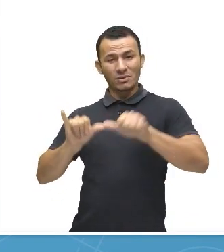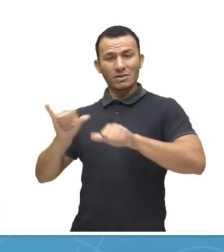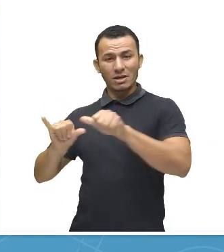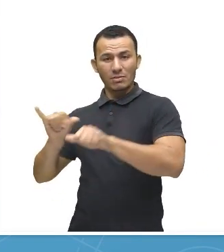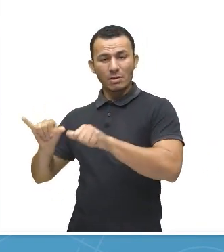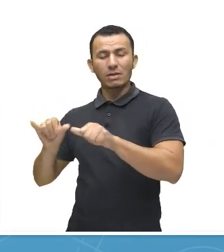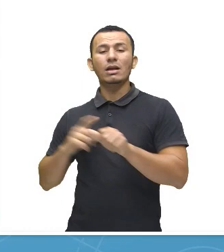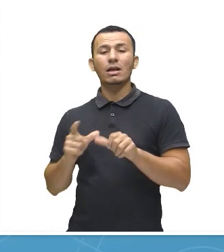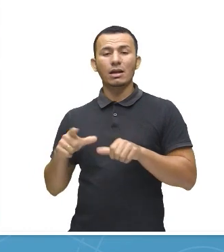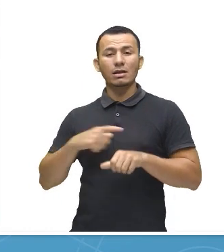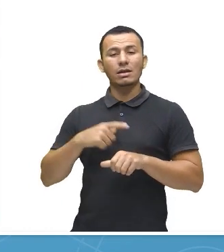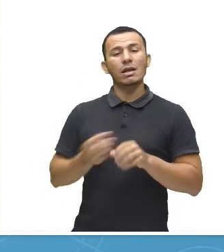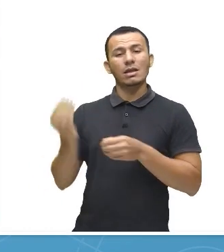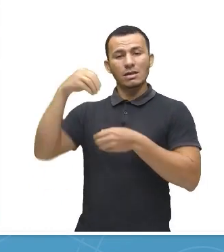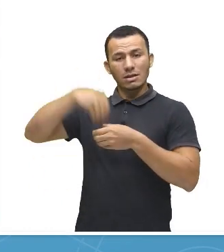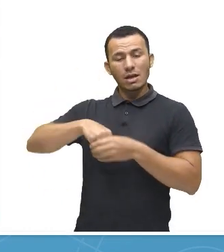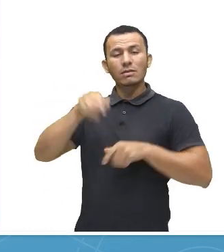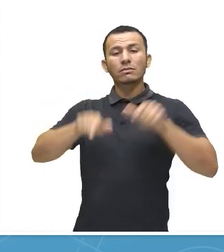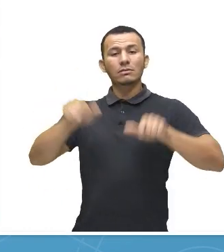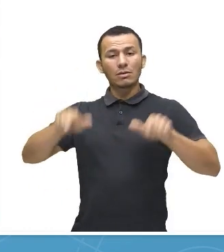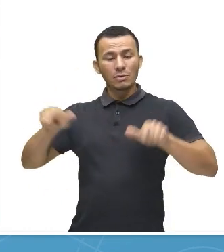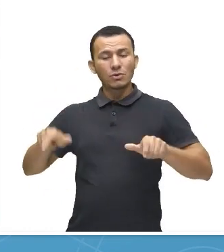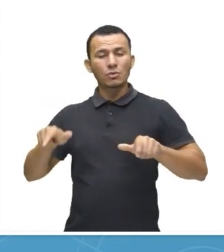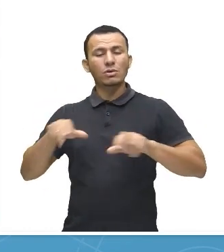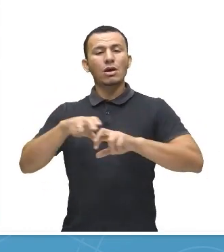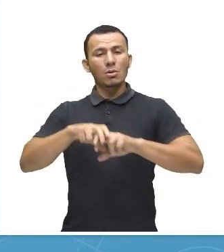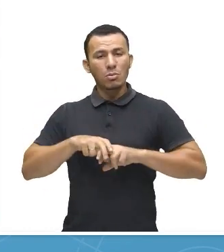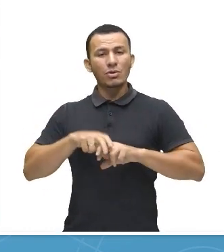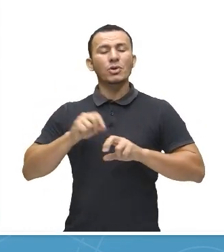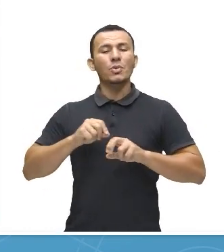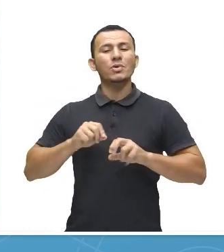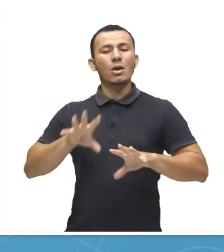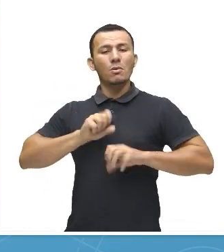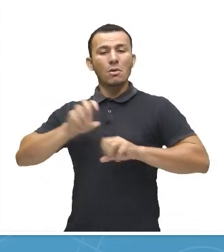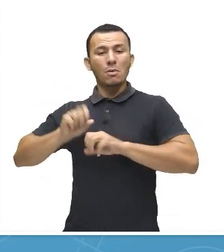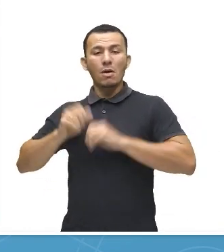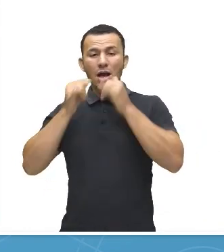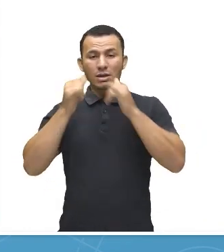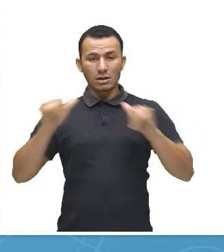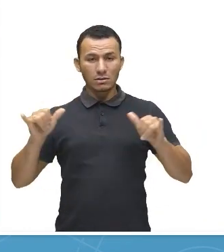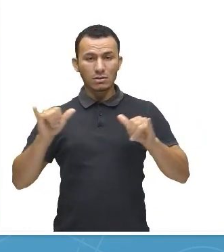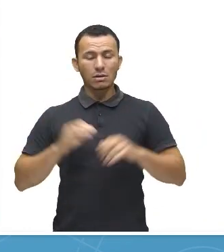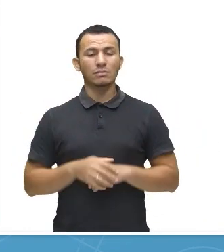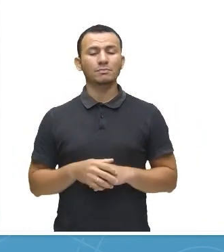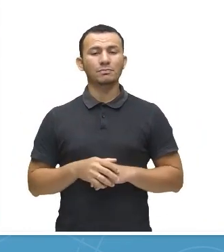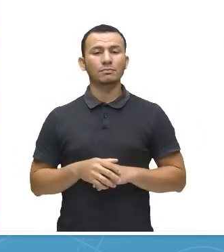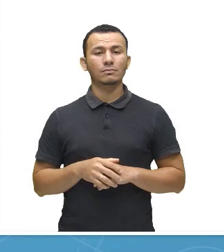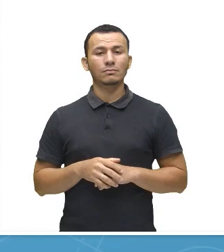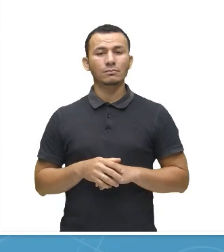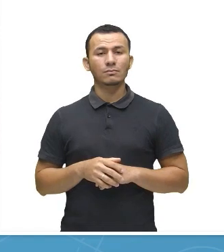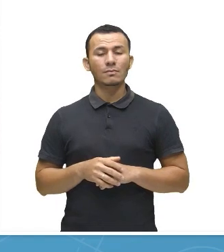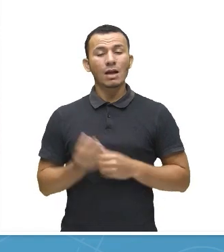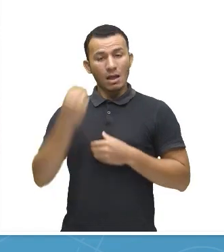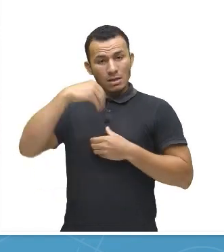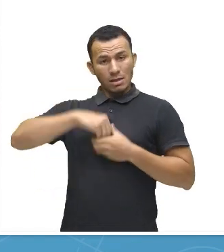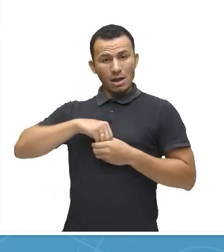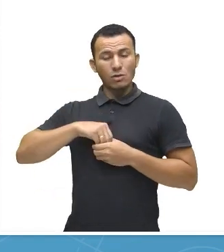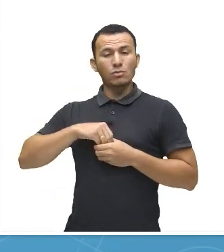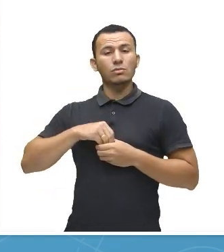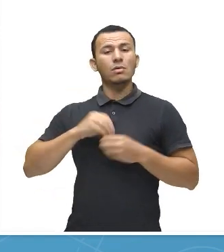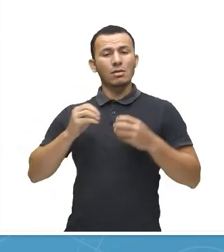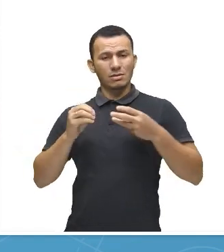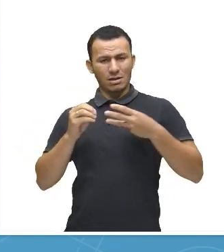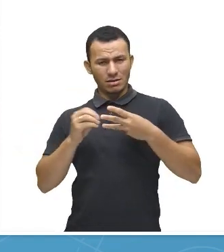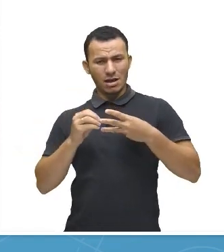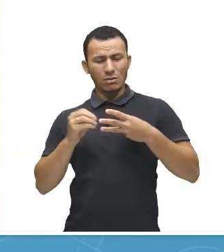no interior dos seres vivos para obtenção de energia. No interior dos seres vivos, no interior das células. E